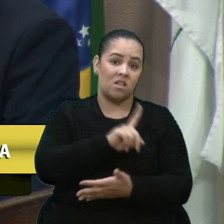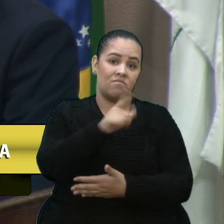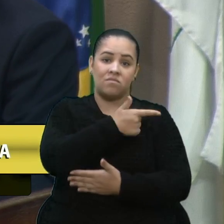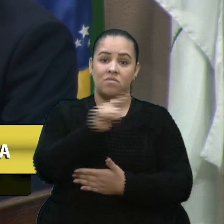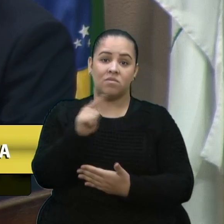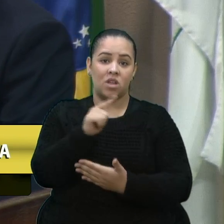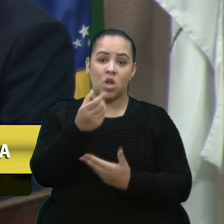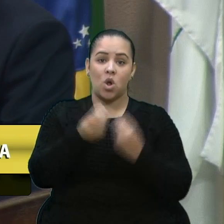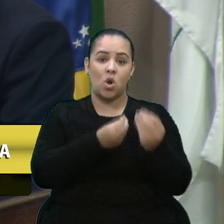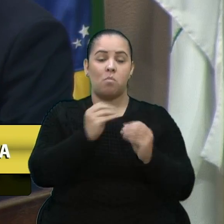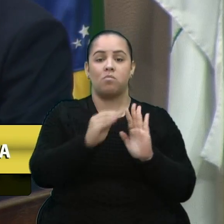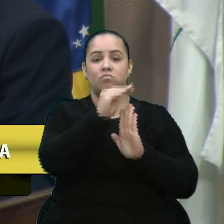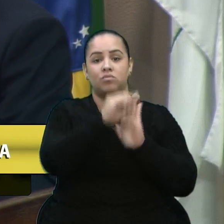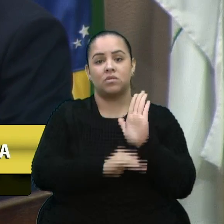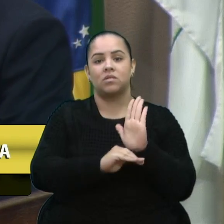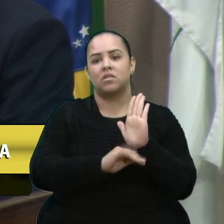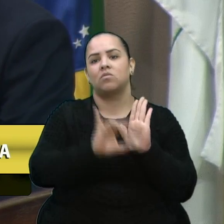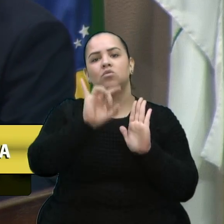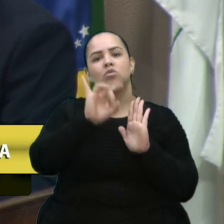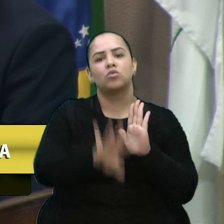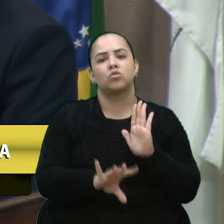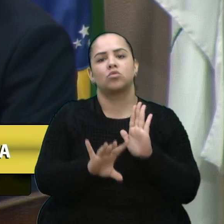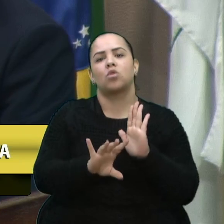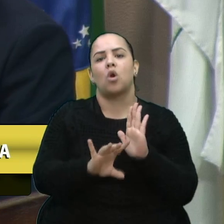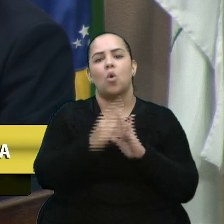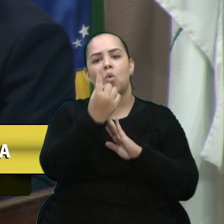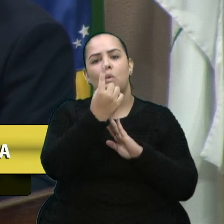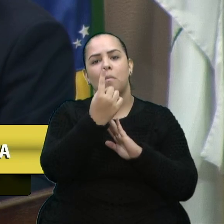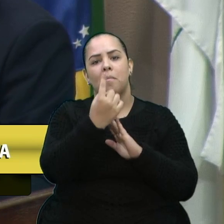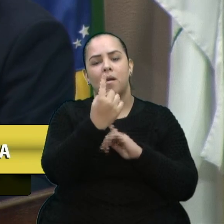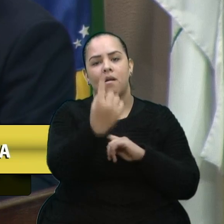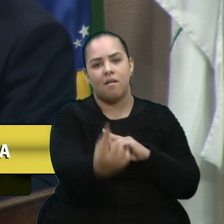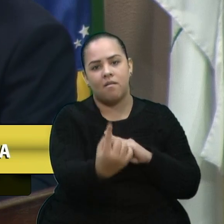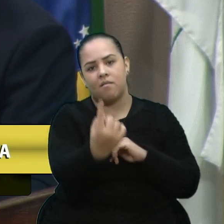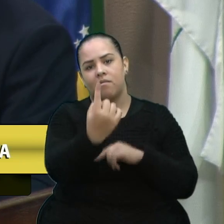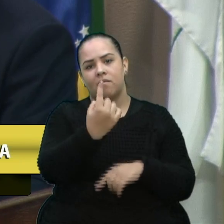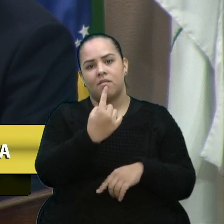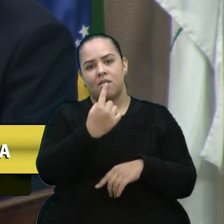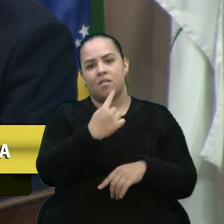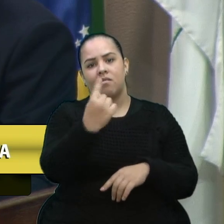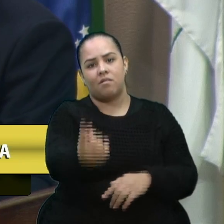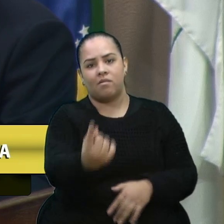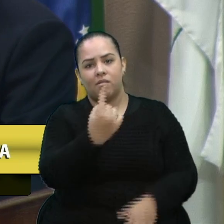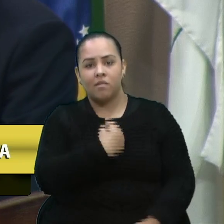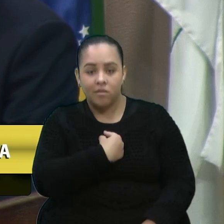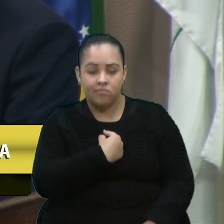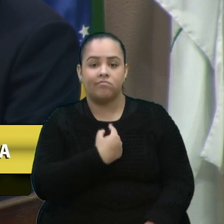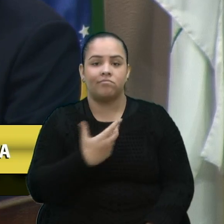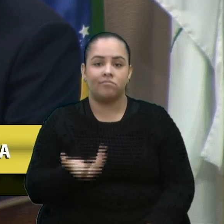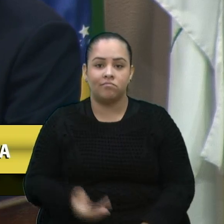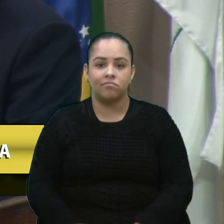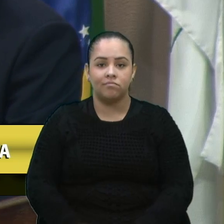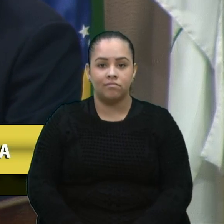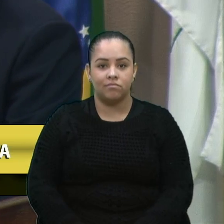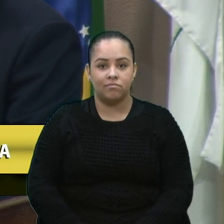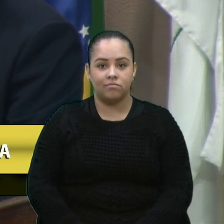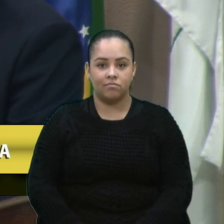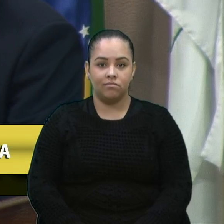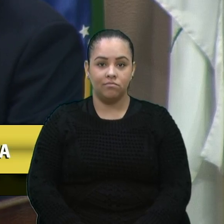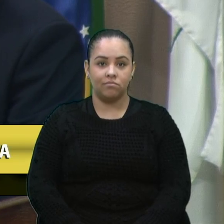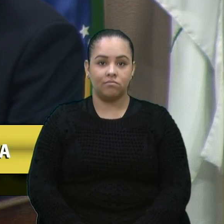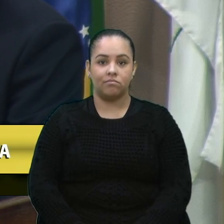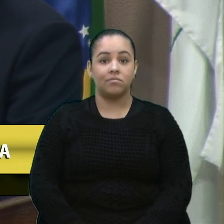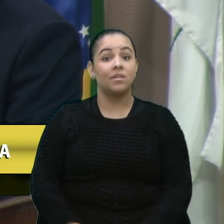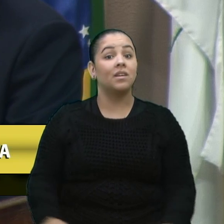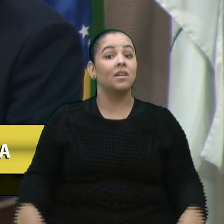ser modificados, então que seja cobrado apenas uma ida e não ida e volta, né? Ainda também